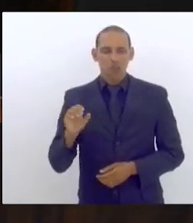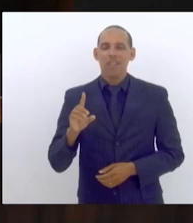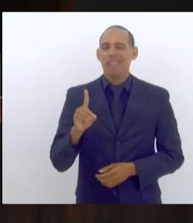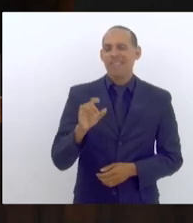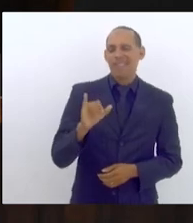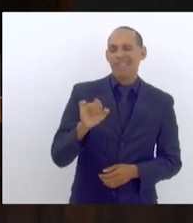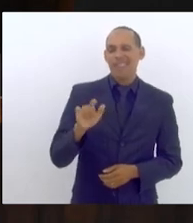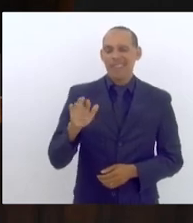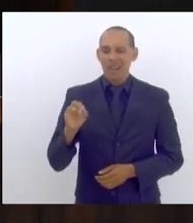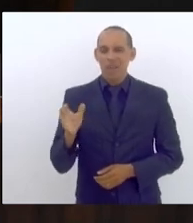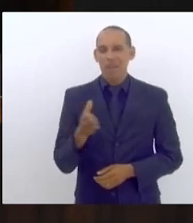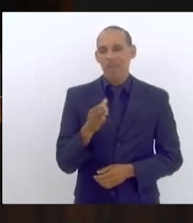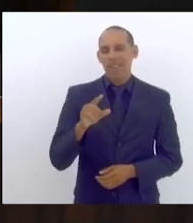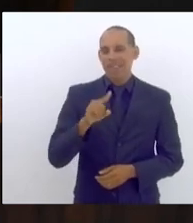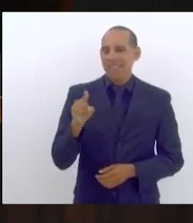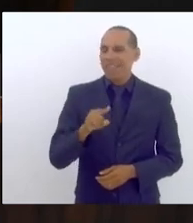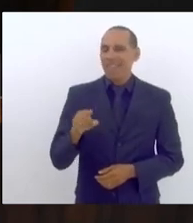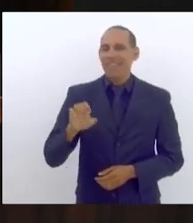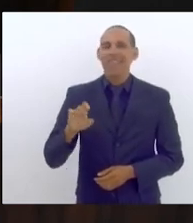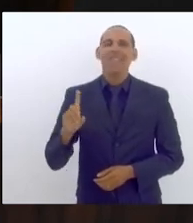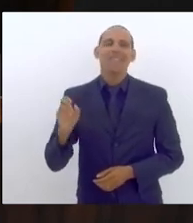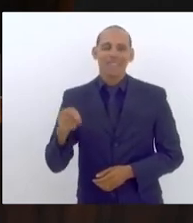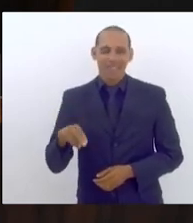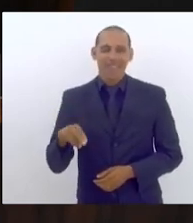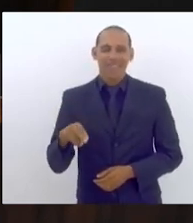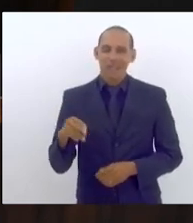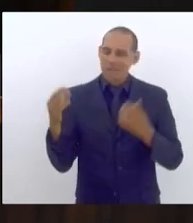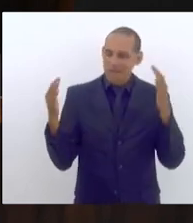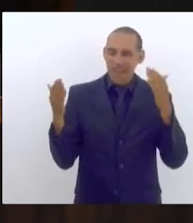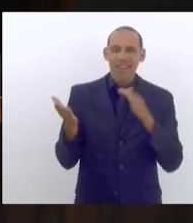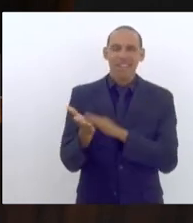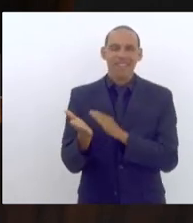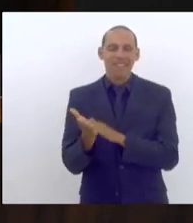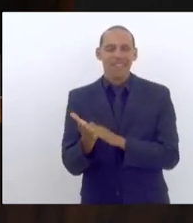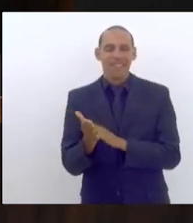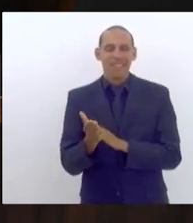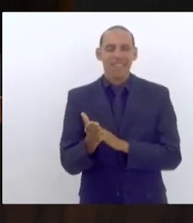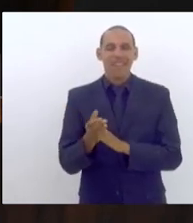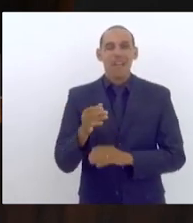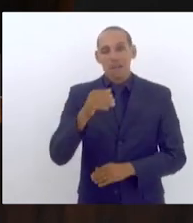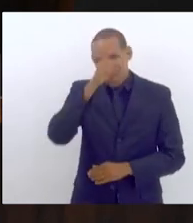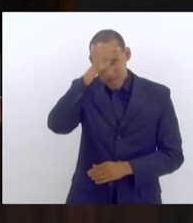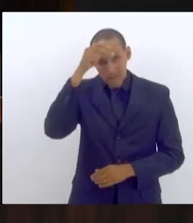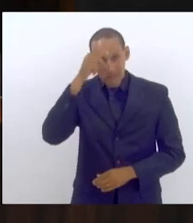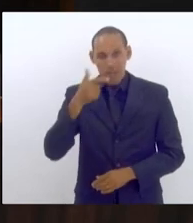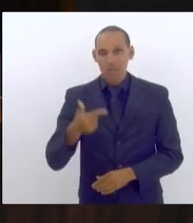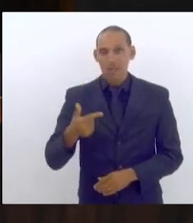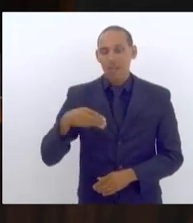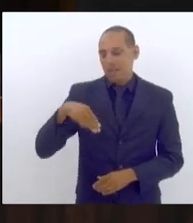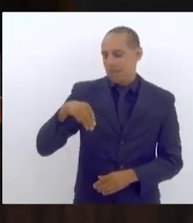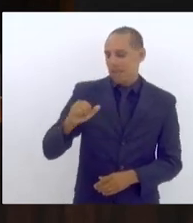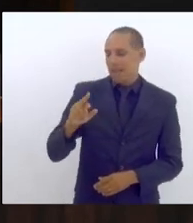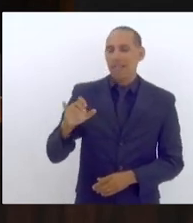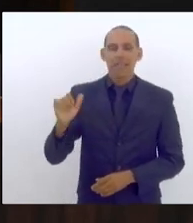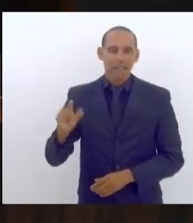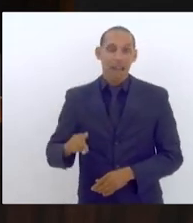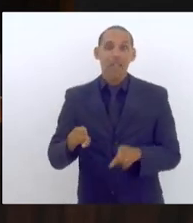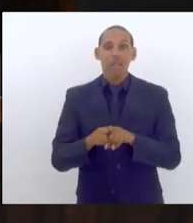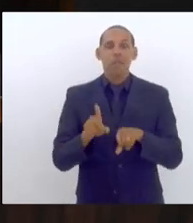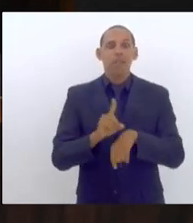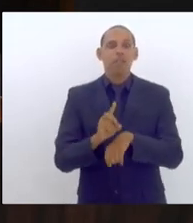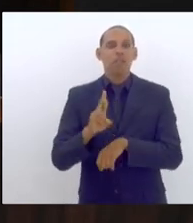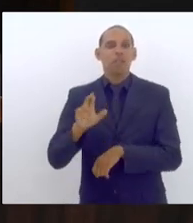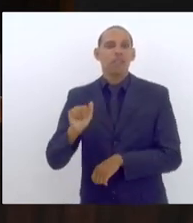Diego Zeidan, né? Parabéns, é vice-prefeito de Maricá, seja muito bem-vindo. Também a doutora